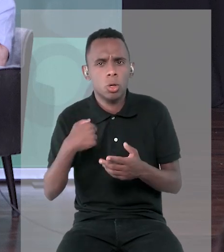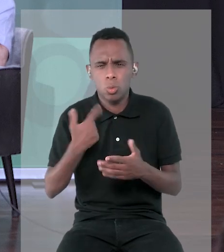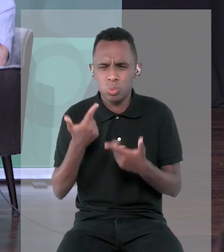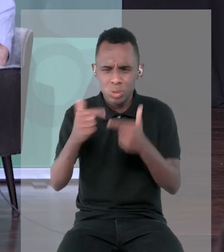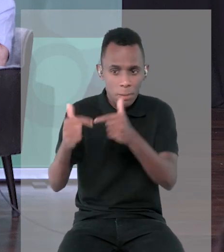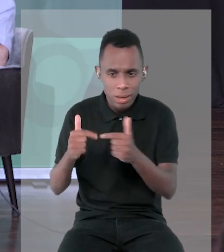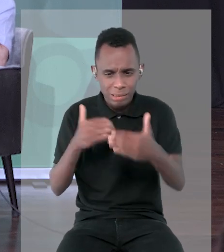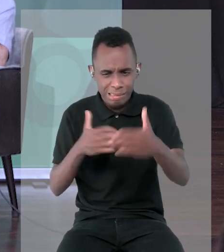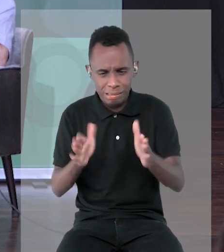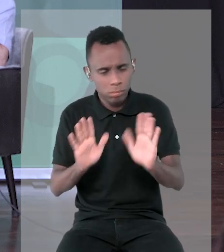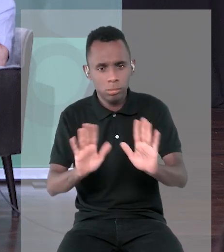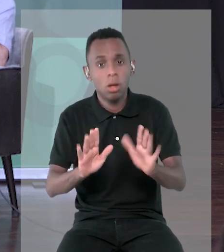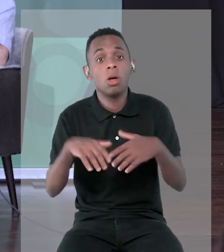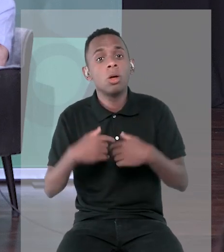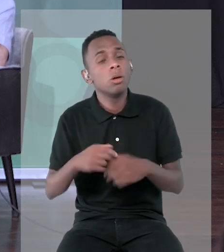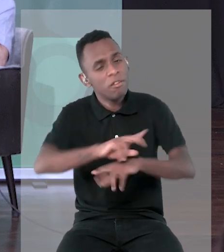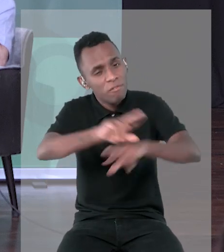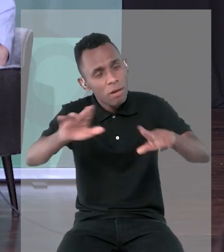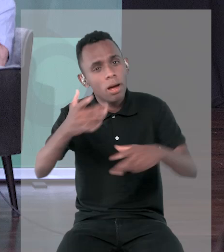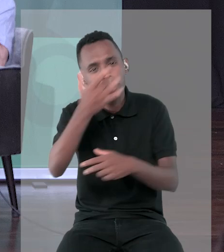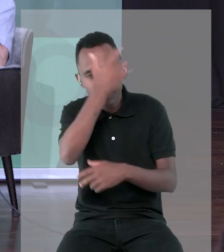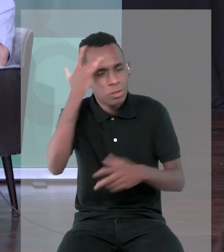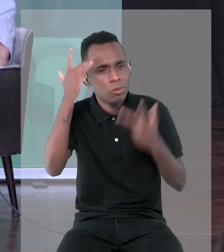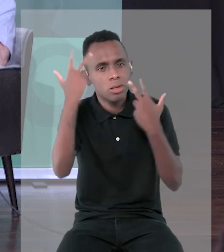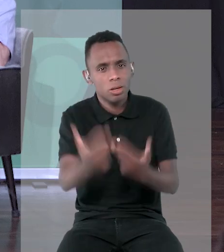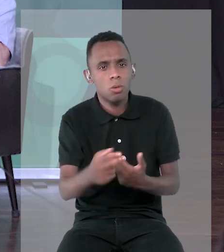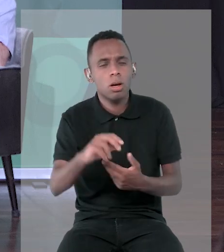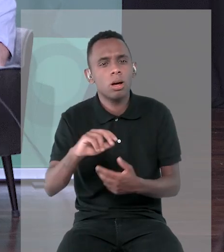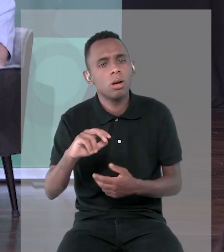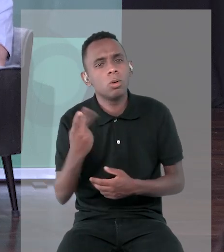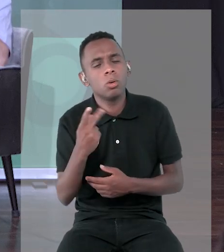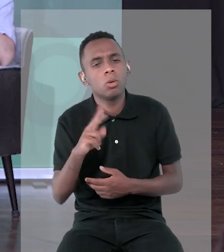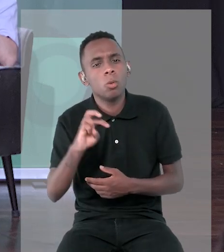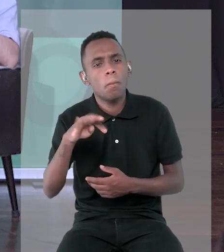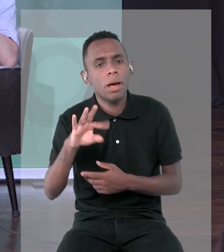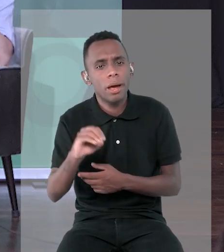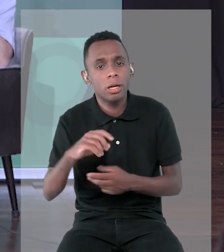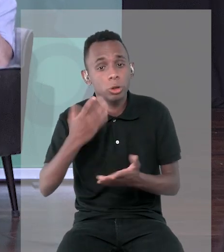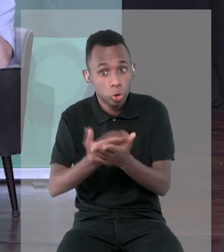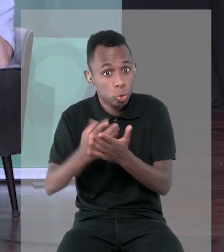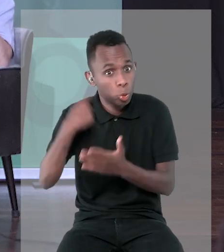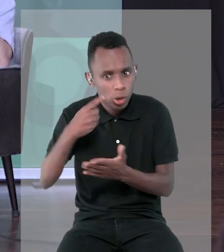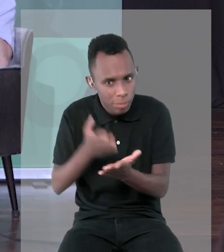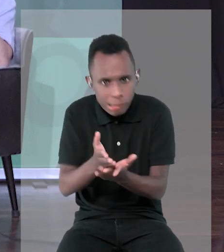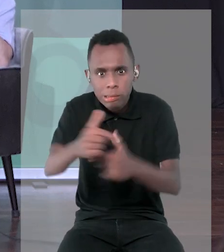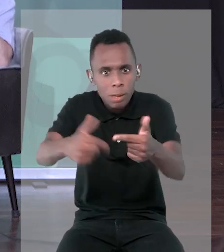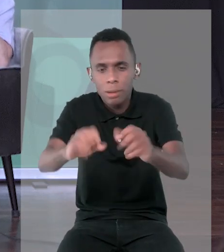paredes, né? Belo Horizonte está cheio de gente assim, né, gente? Humberto Werneck, quem mais que estudou em Irã? Que estudou Direito e não